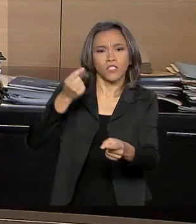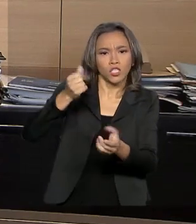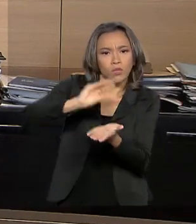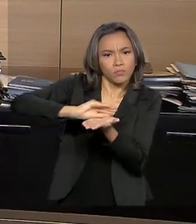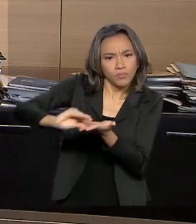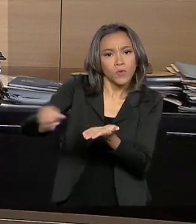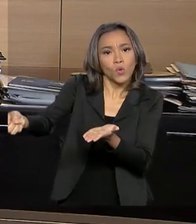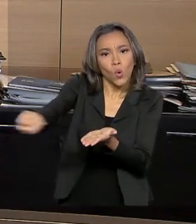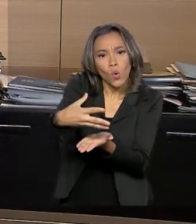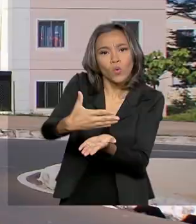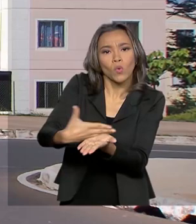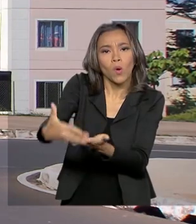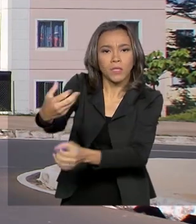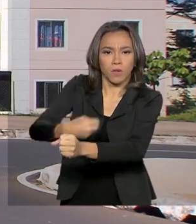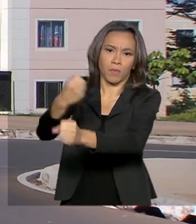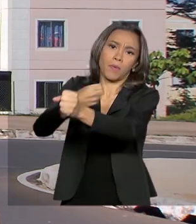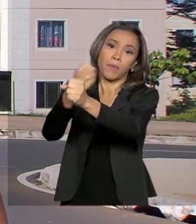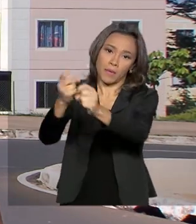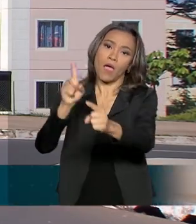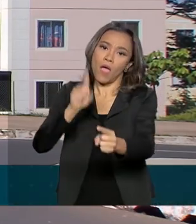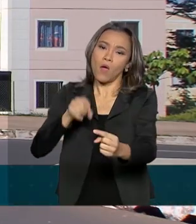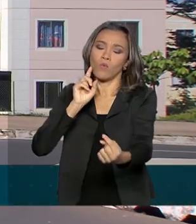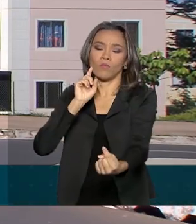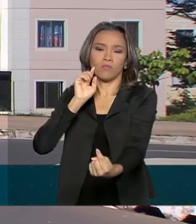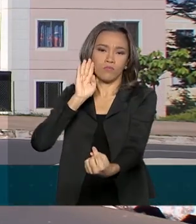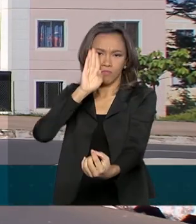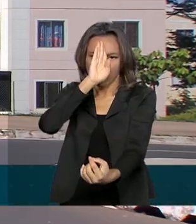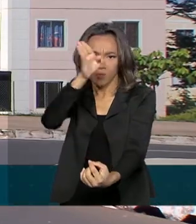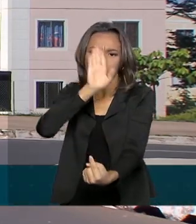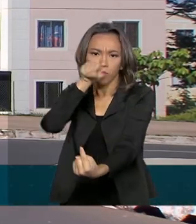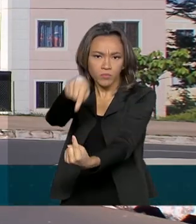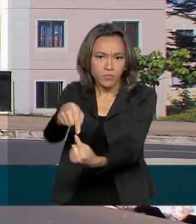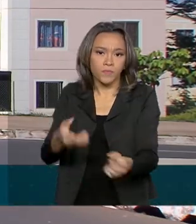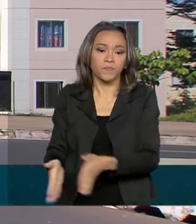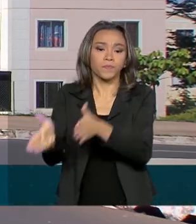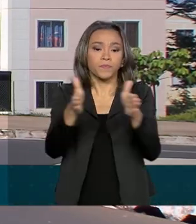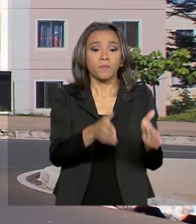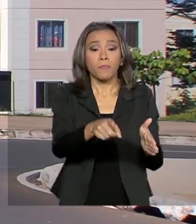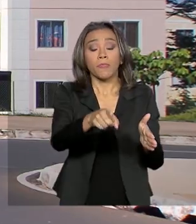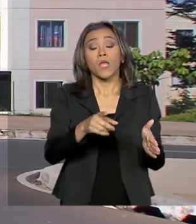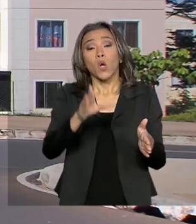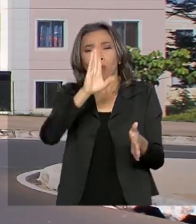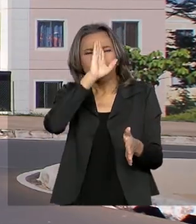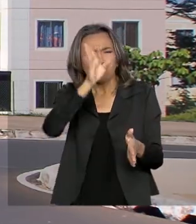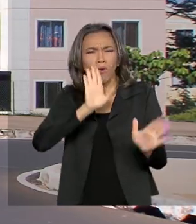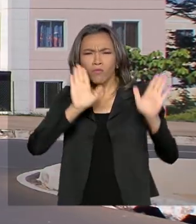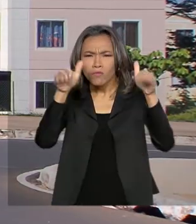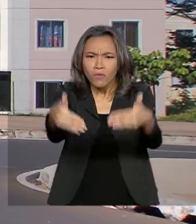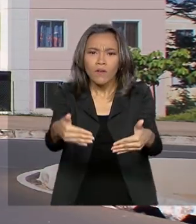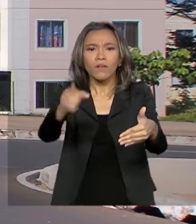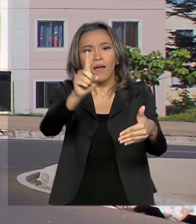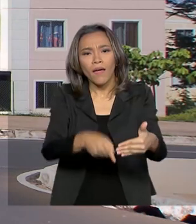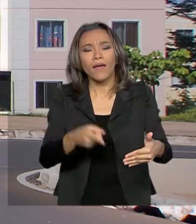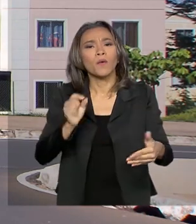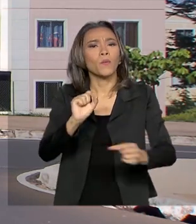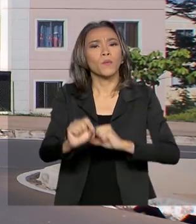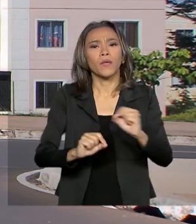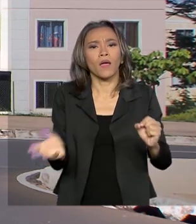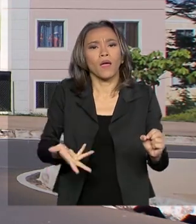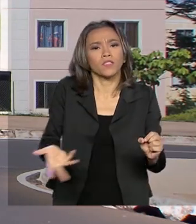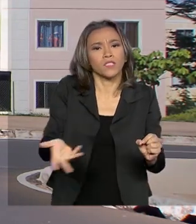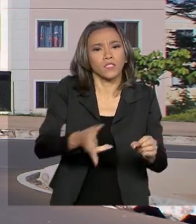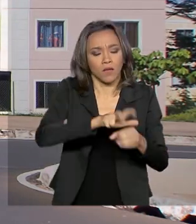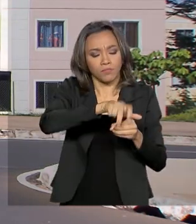obras. Esse é o objetivo principal. Entre tantos projetos, uma das prioridades para este ano é agilizar obras de